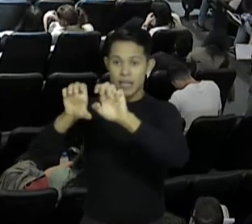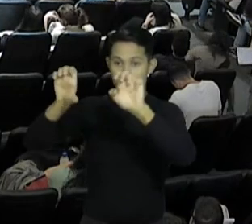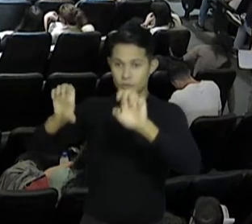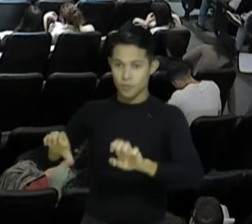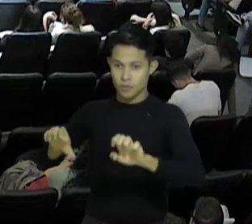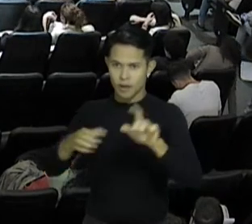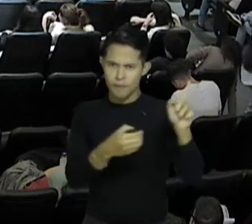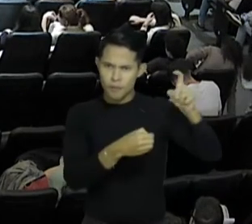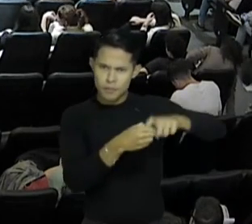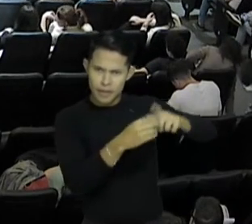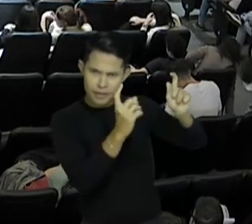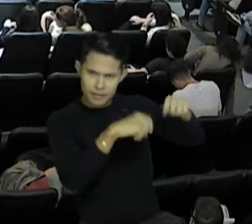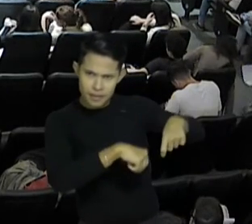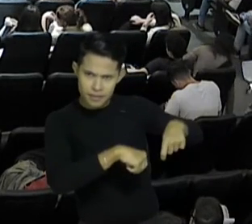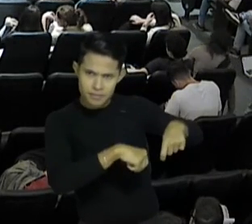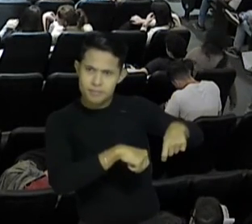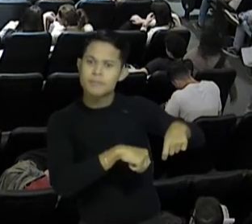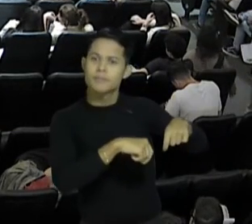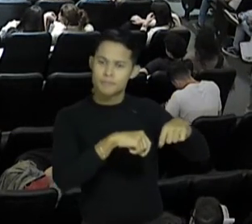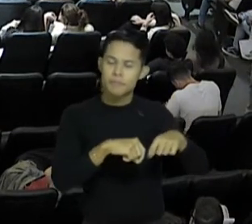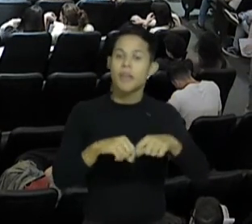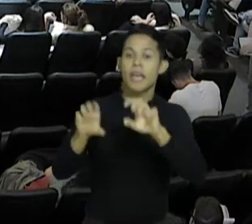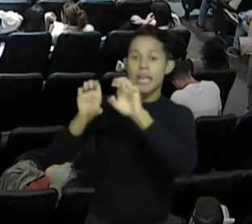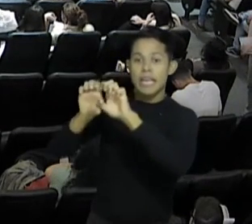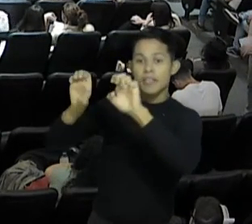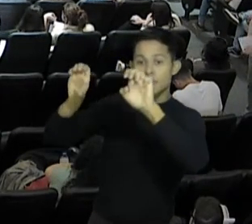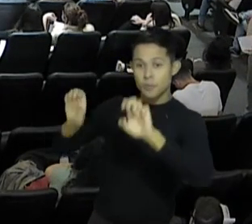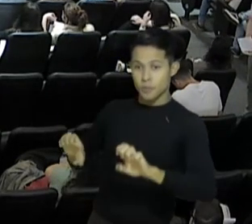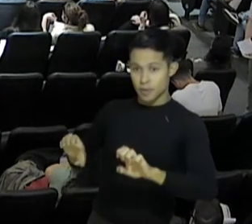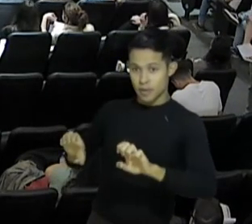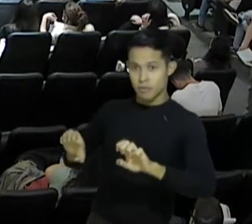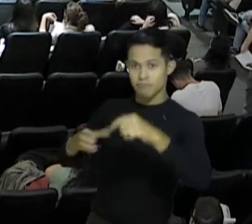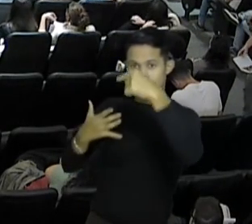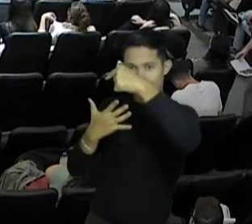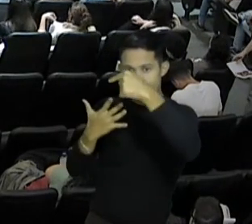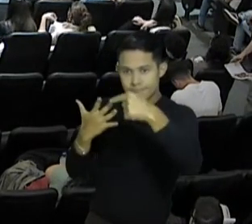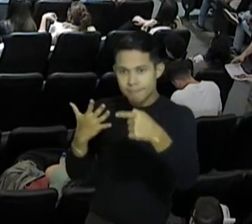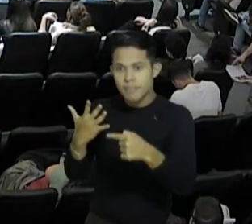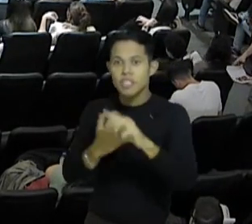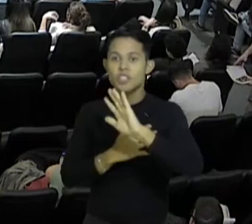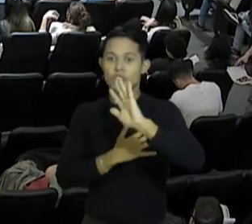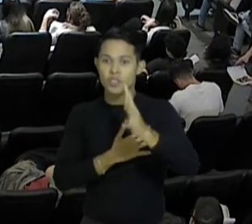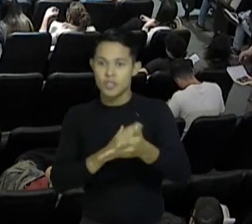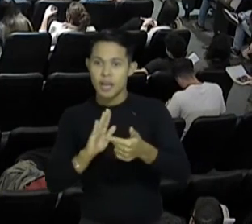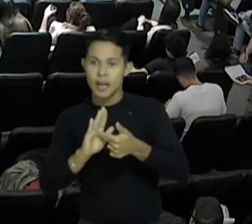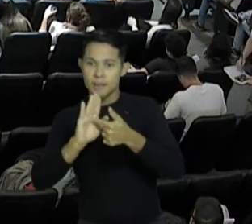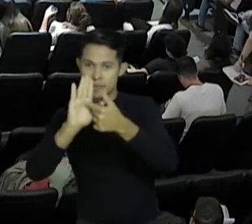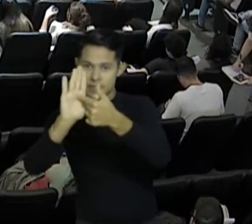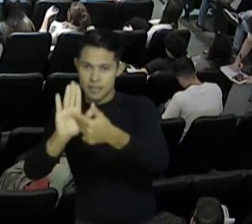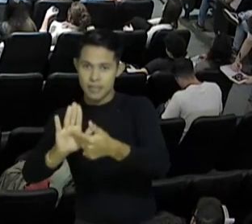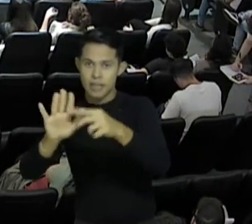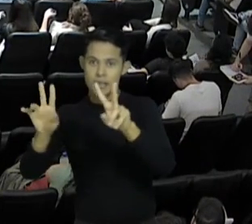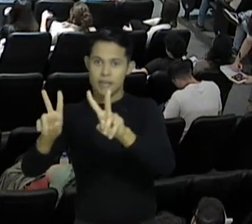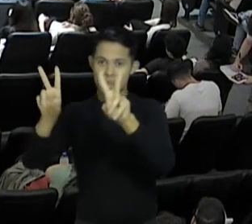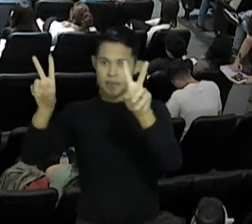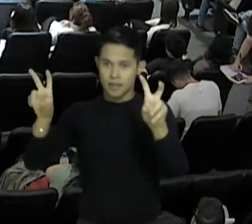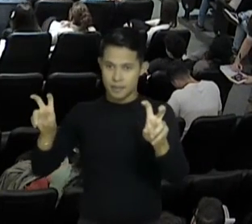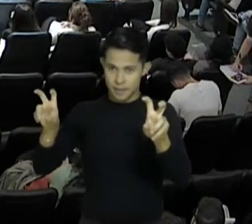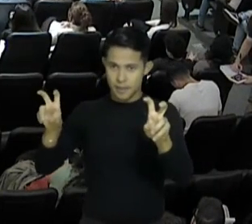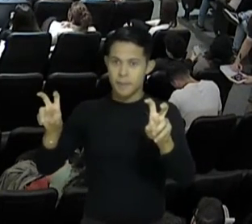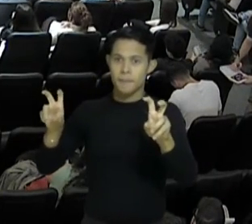favor as questões estruturais já foi falado aqui alguma coisa de aí